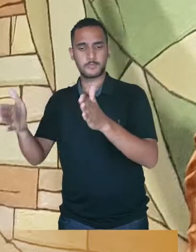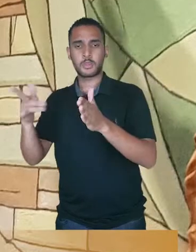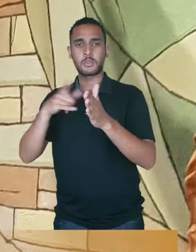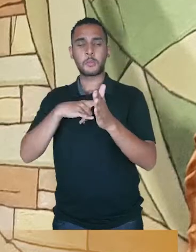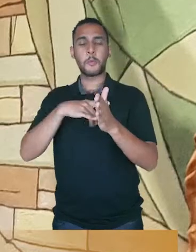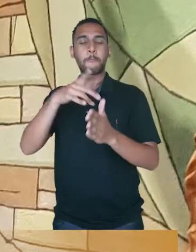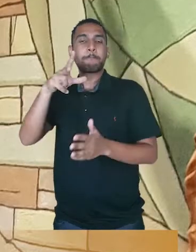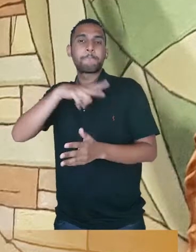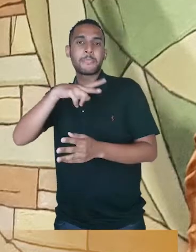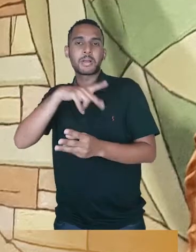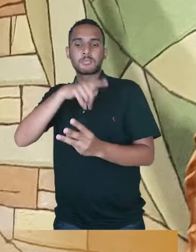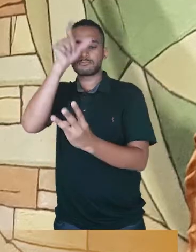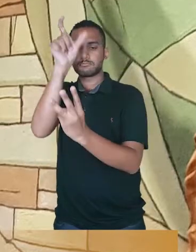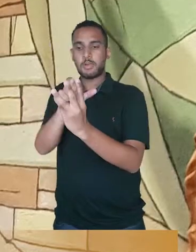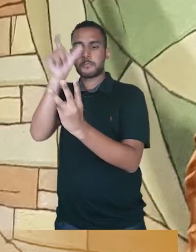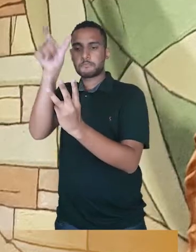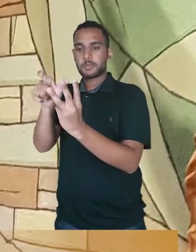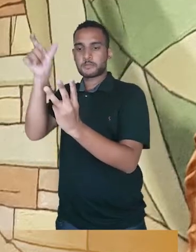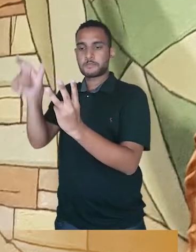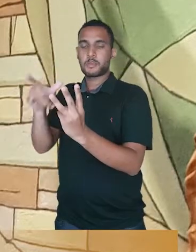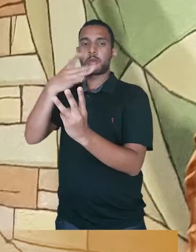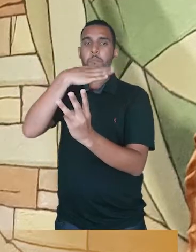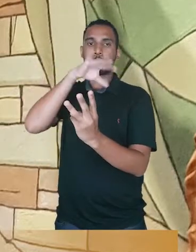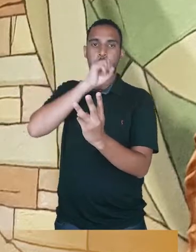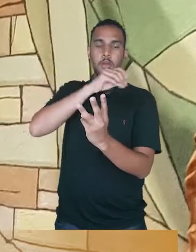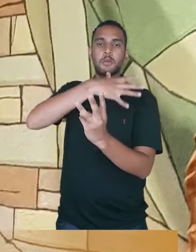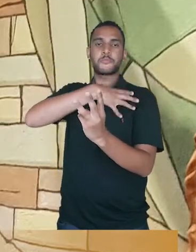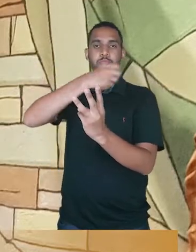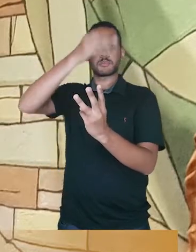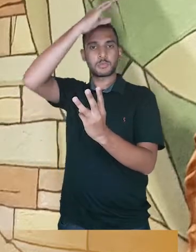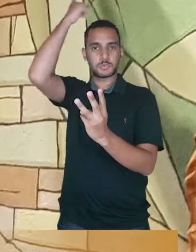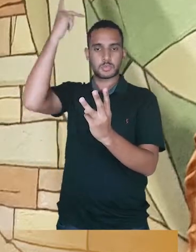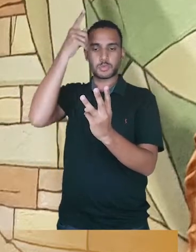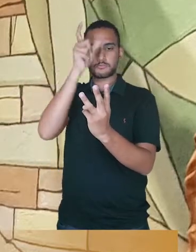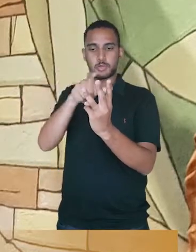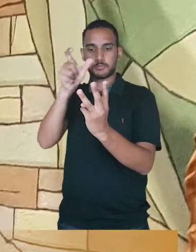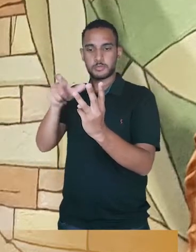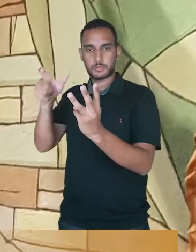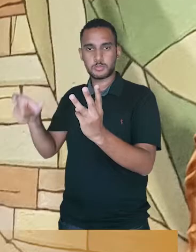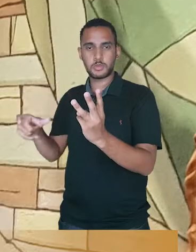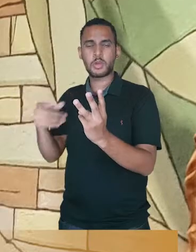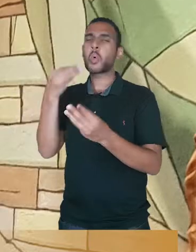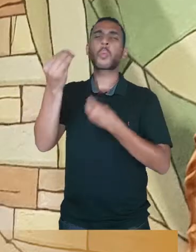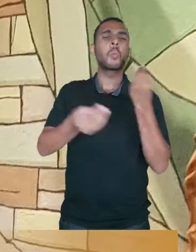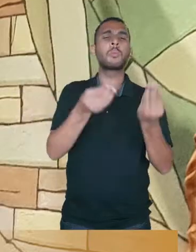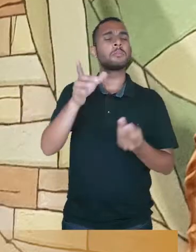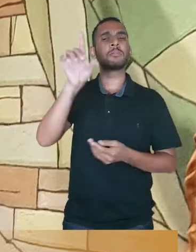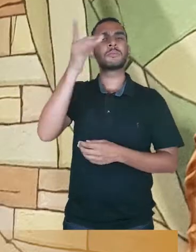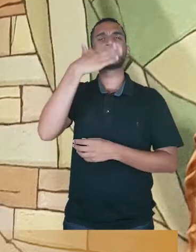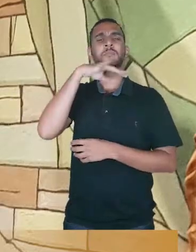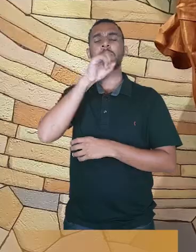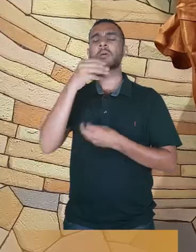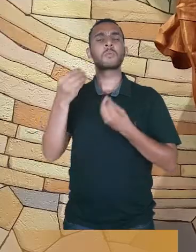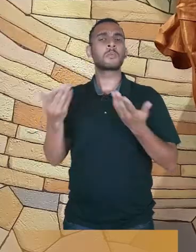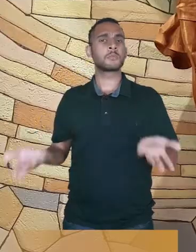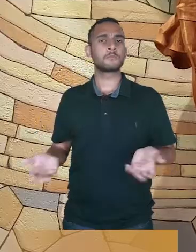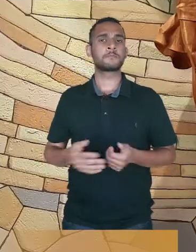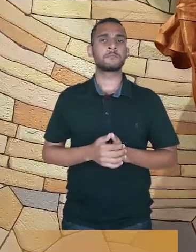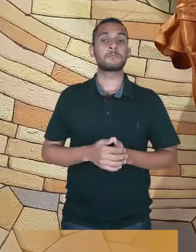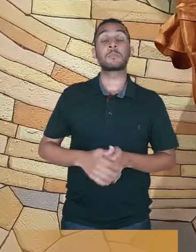diversidade pessoal do pai e do filho e do espírito santo de que modo deus eh pá